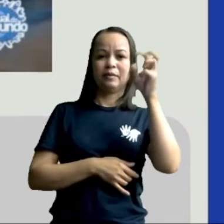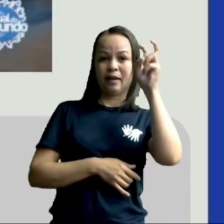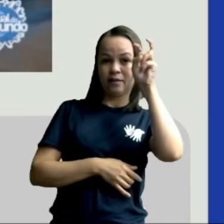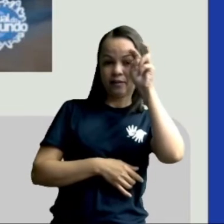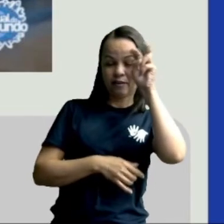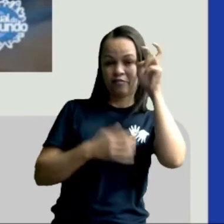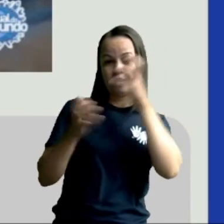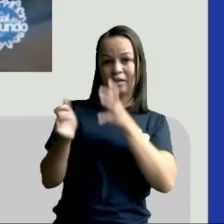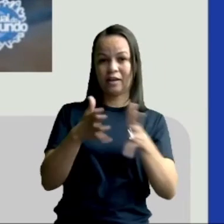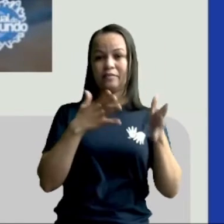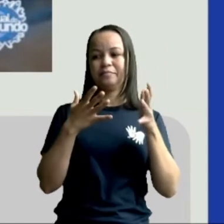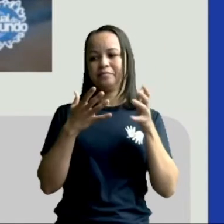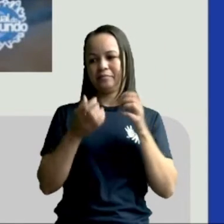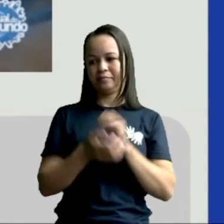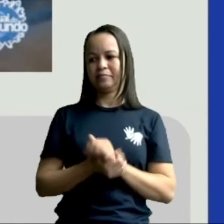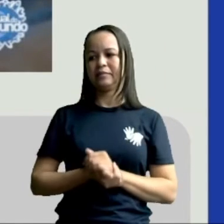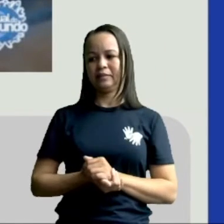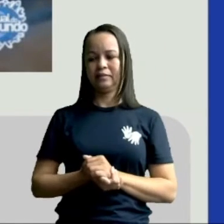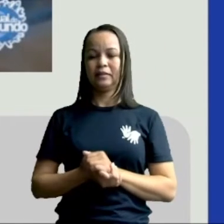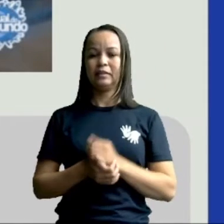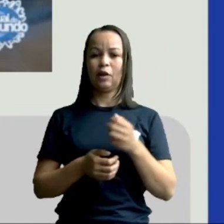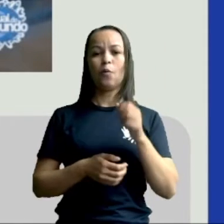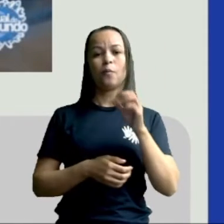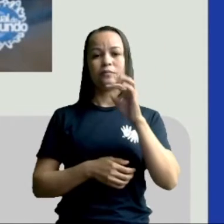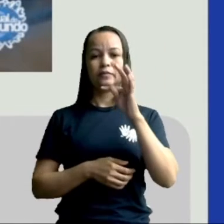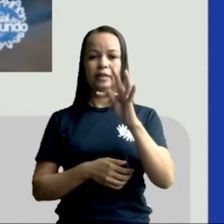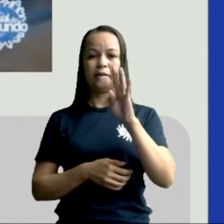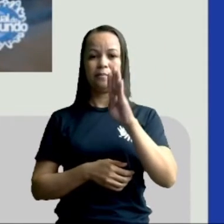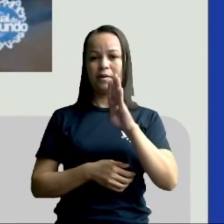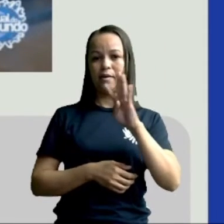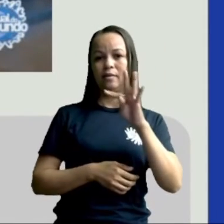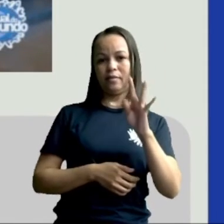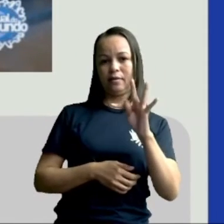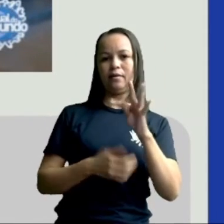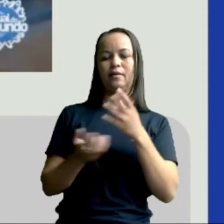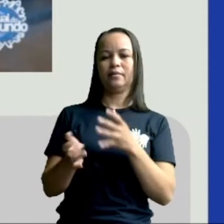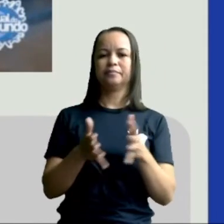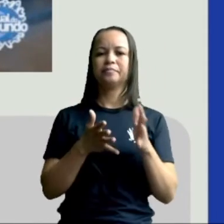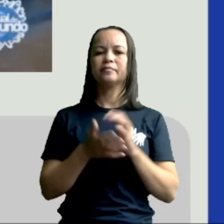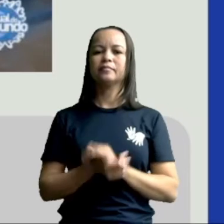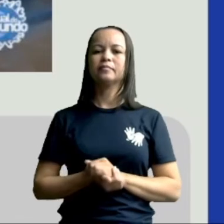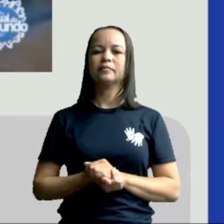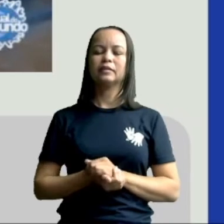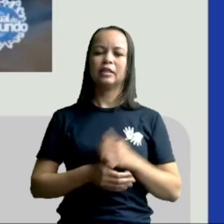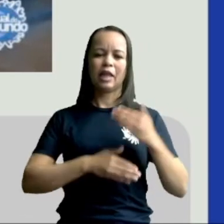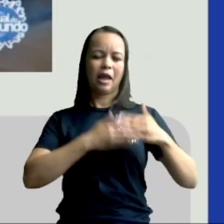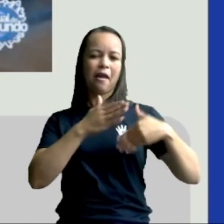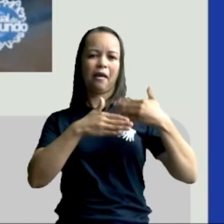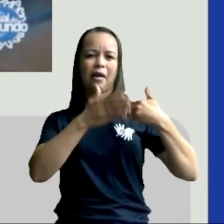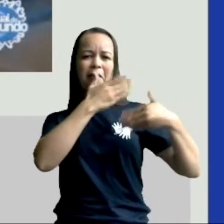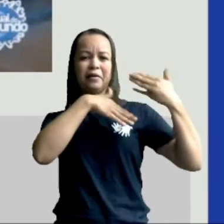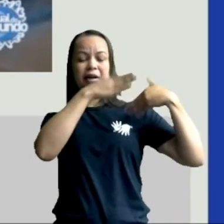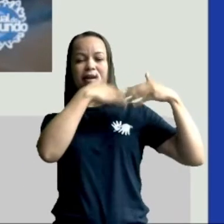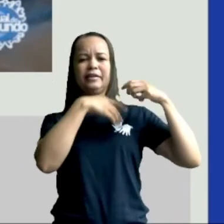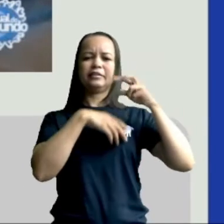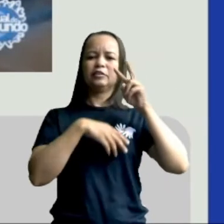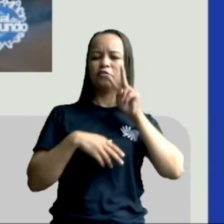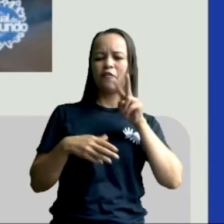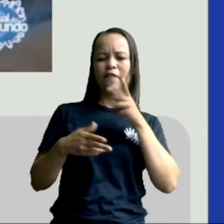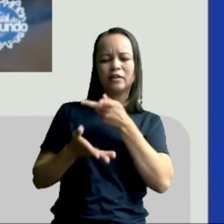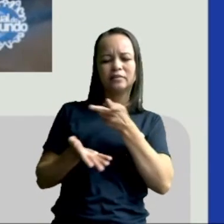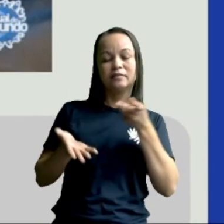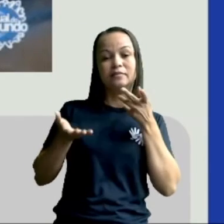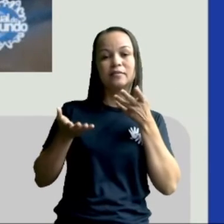significa Throwback Thursday, que throwback é regresso, revisitar,